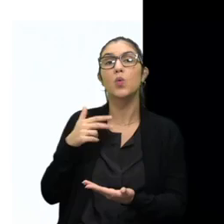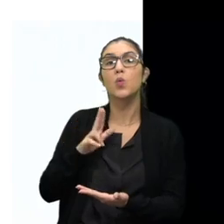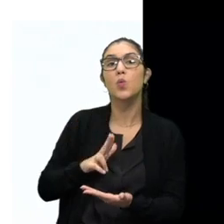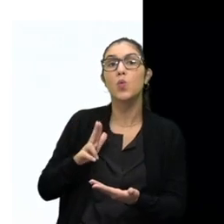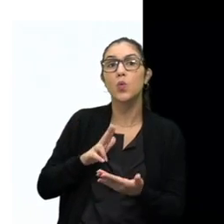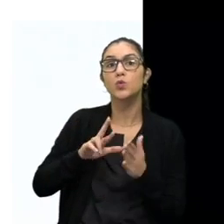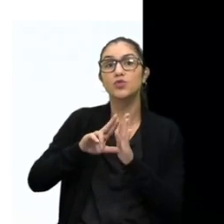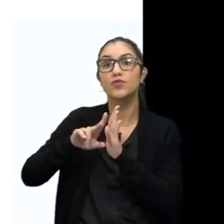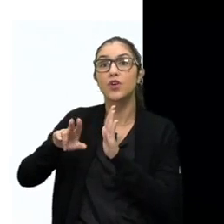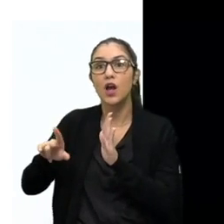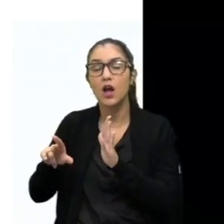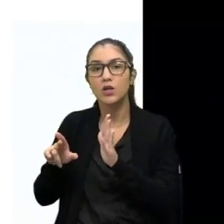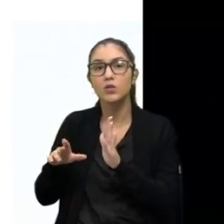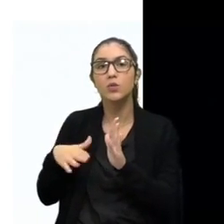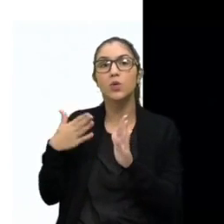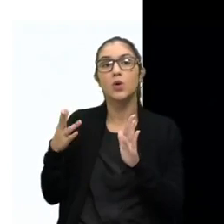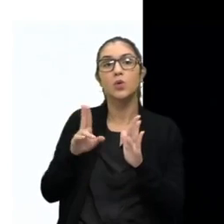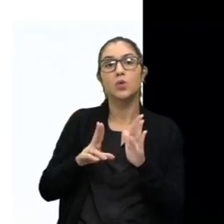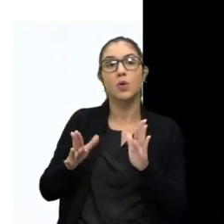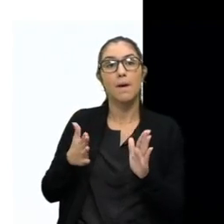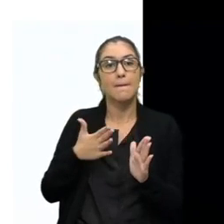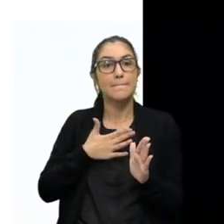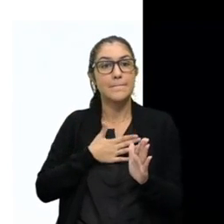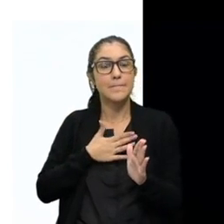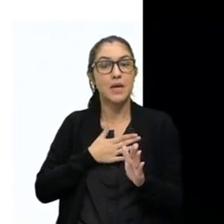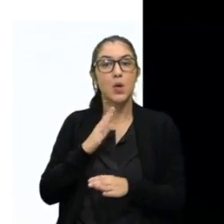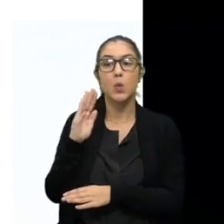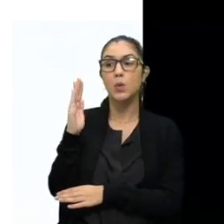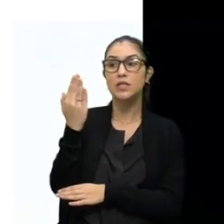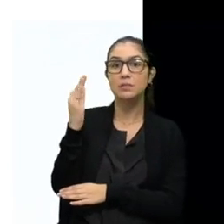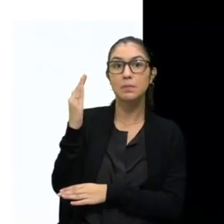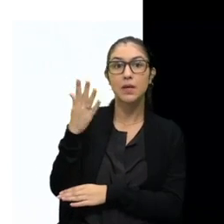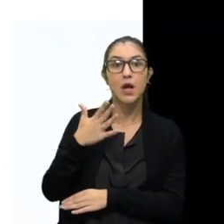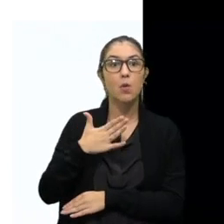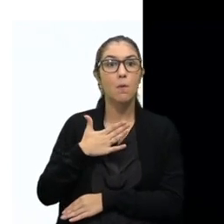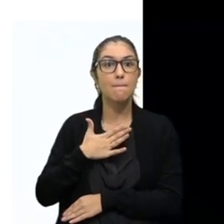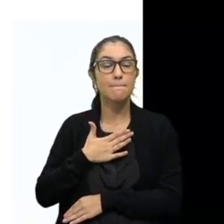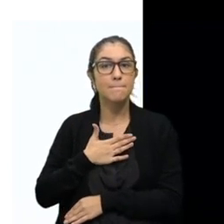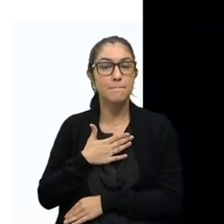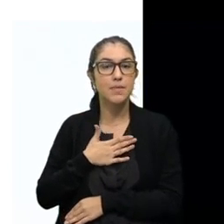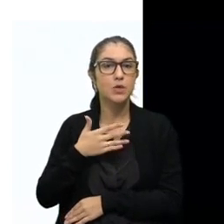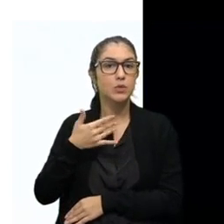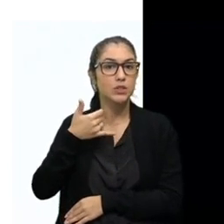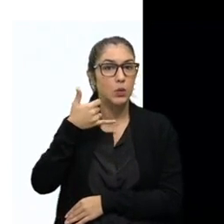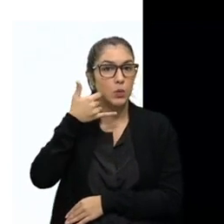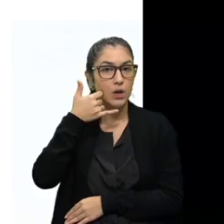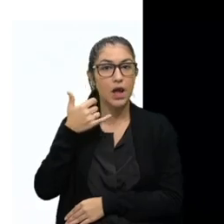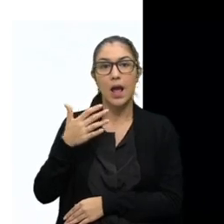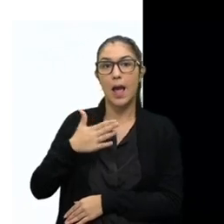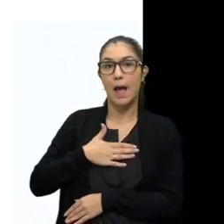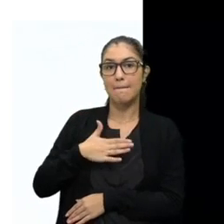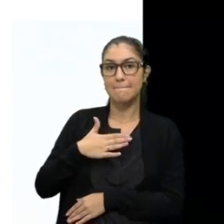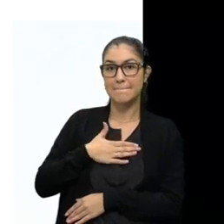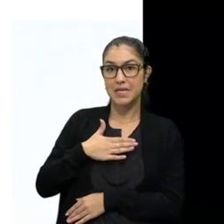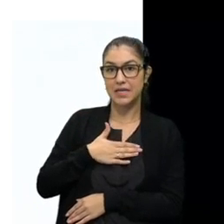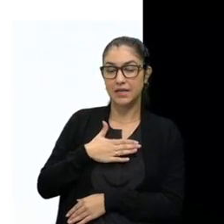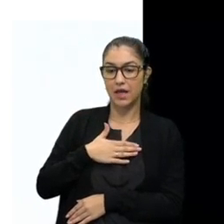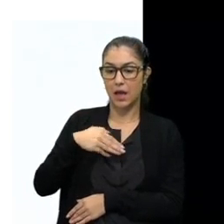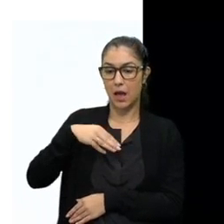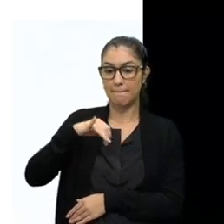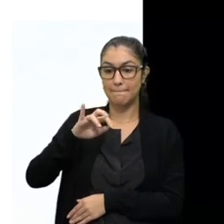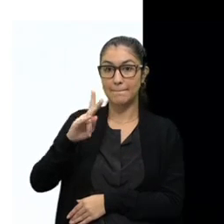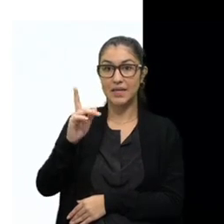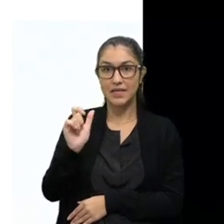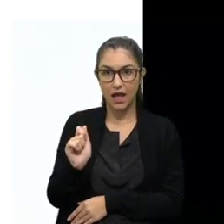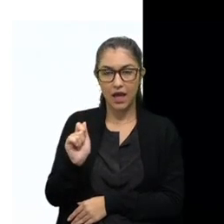quando que eu uso singular. O meu espelho, o meu celular, a minha, agora é uma palavra